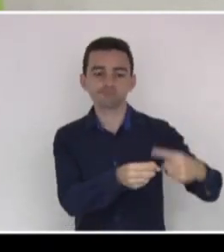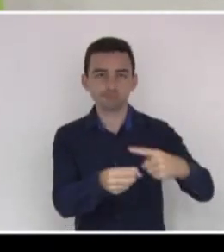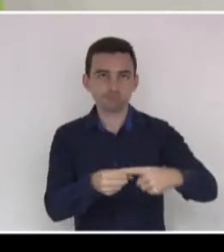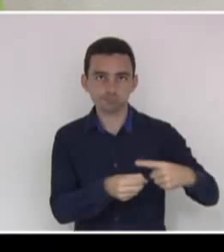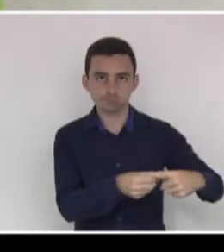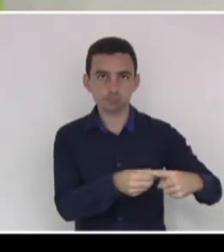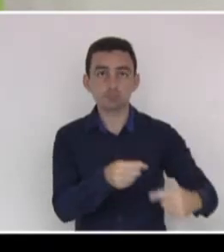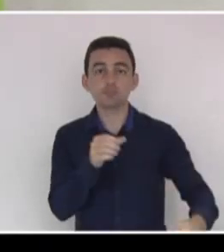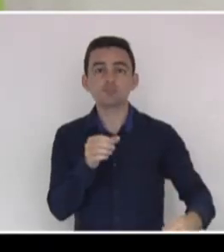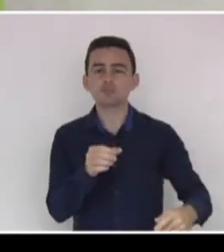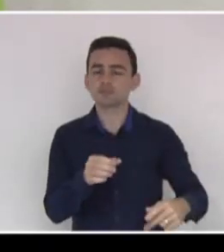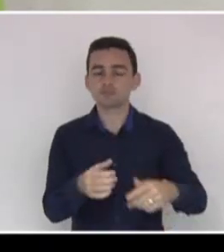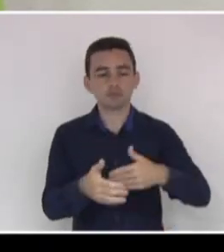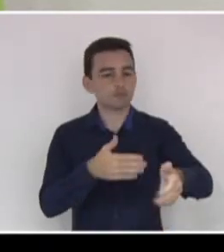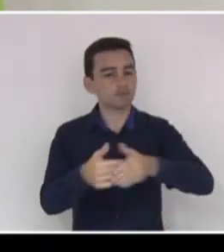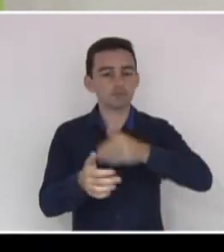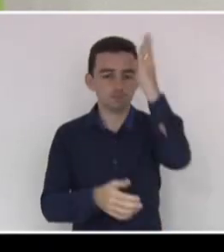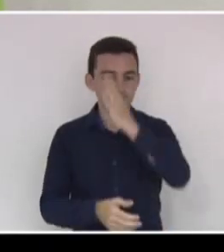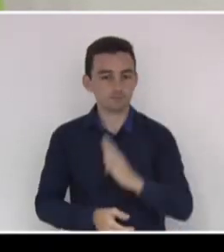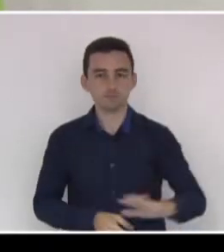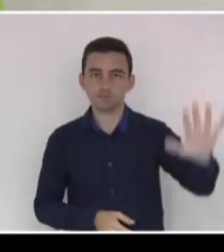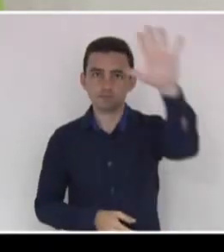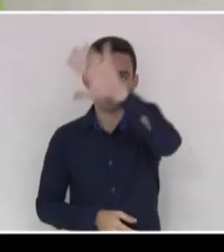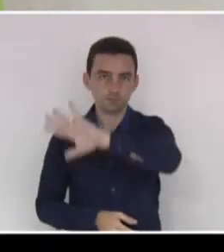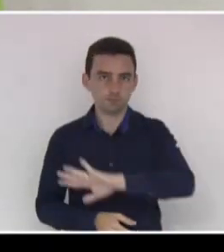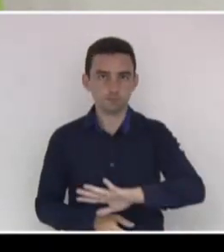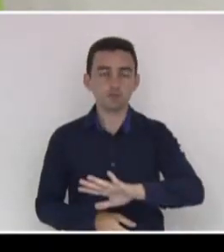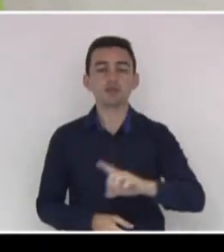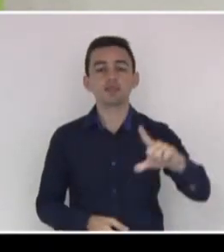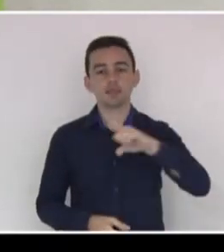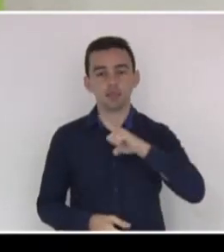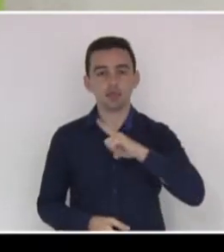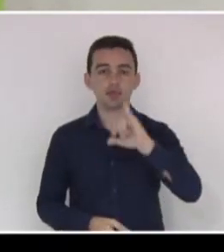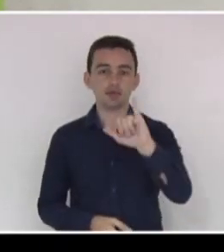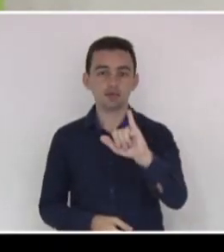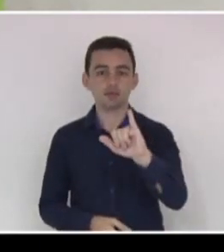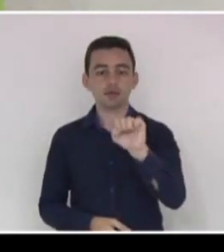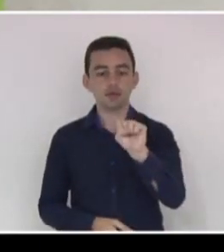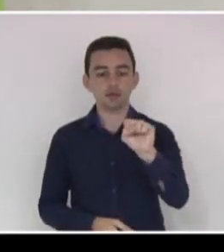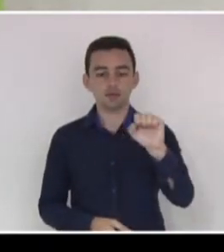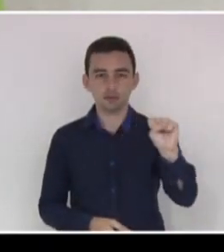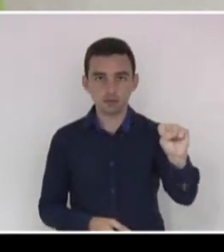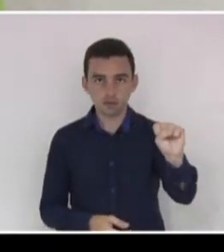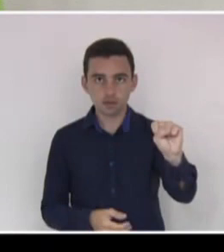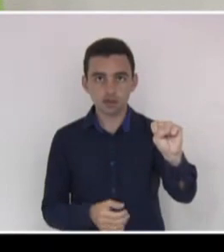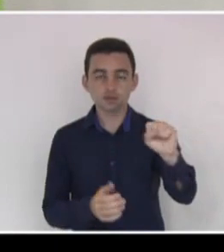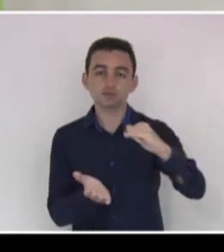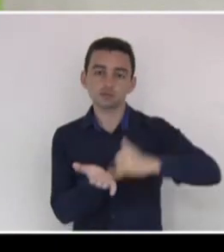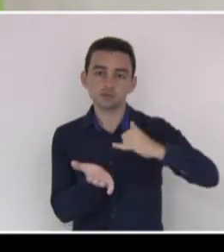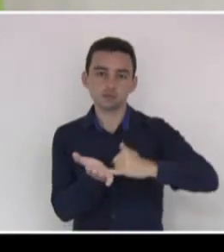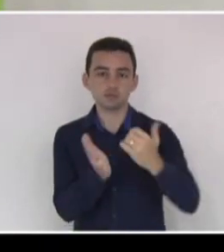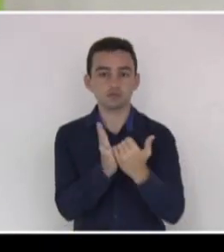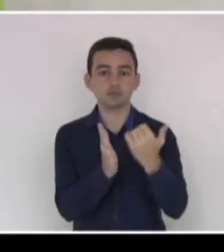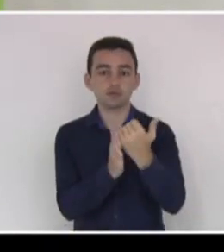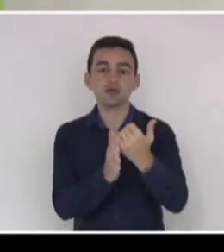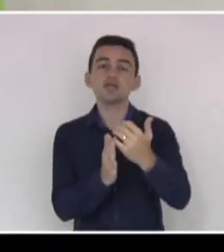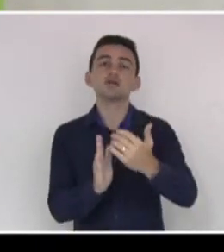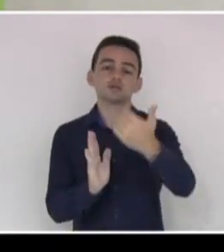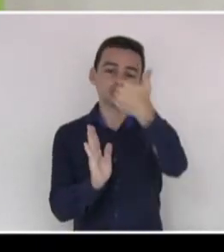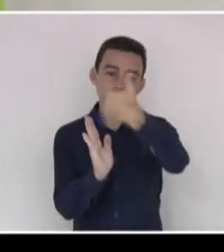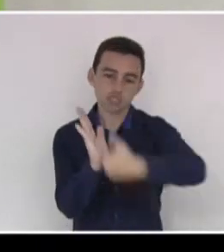município do país, tenham o ISS sobre esses tipos de operação, seja descontado em